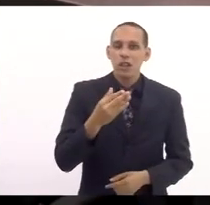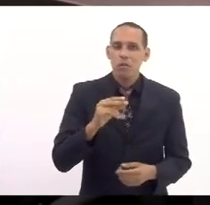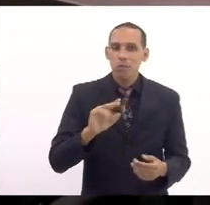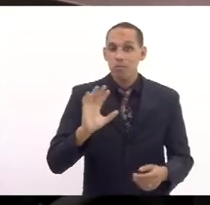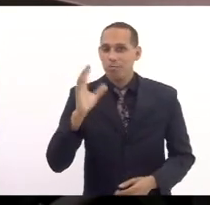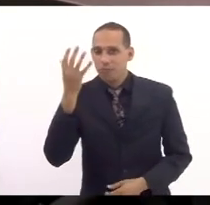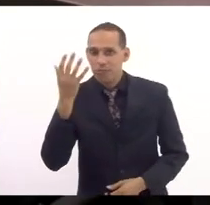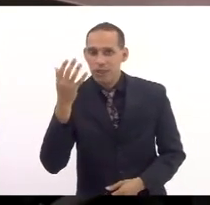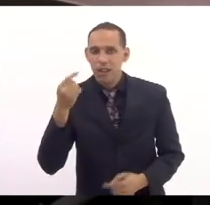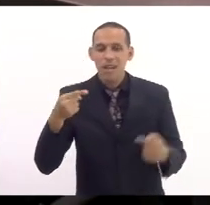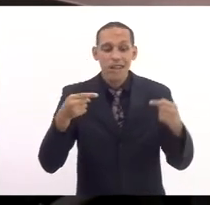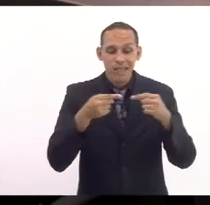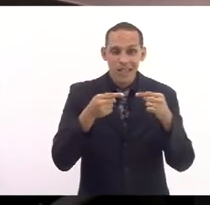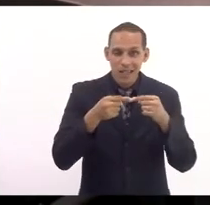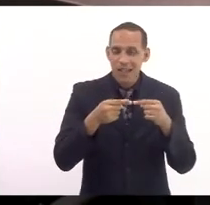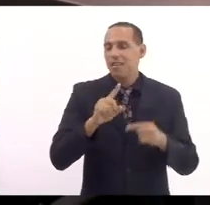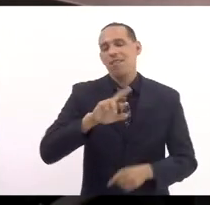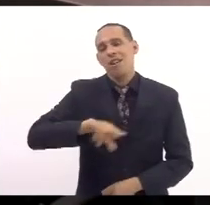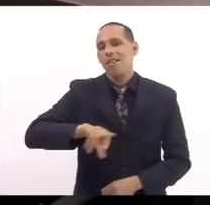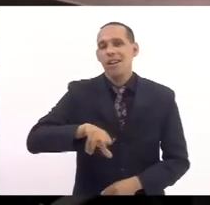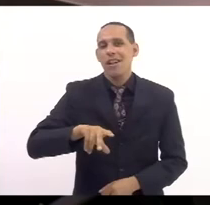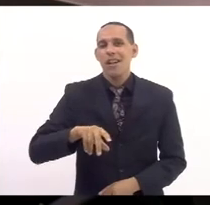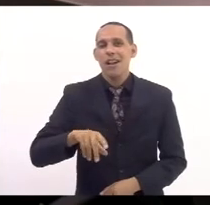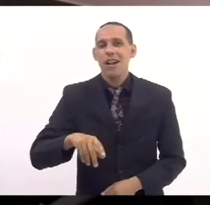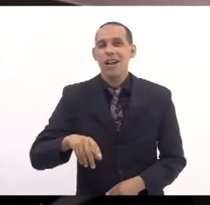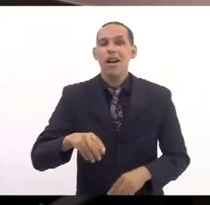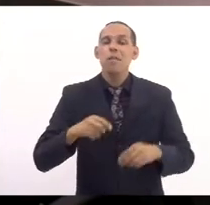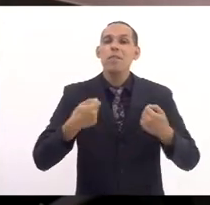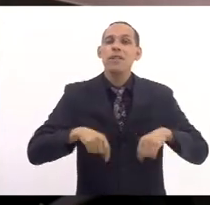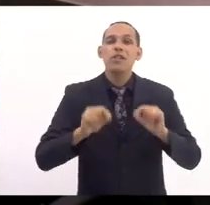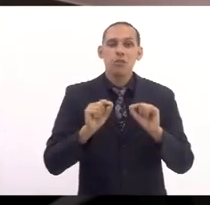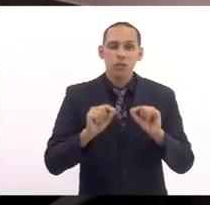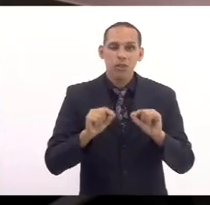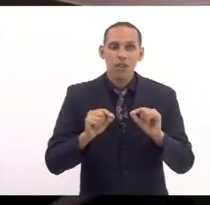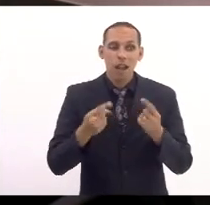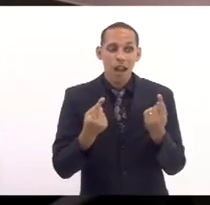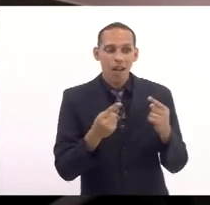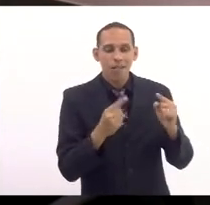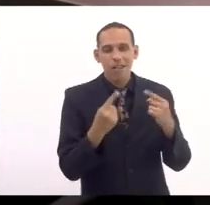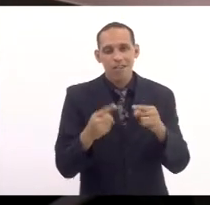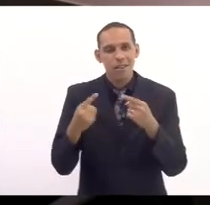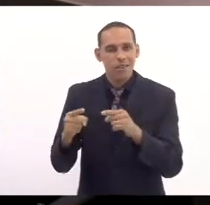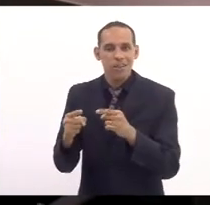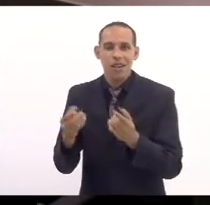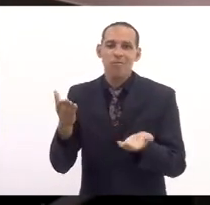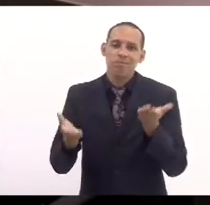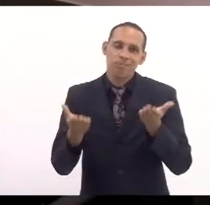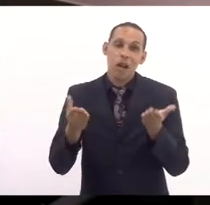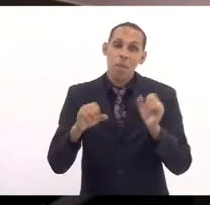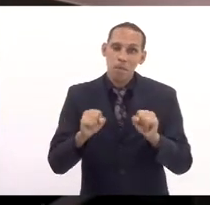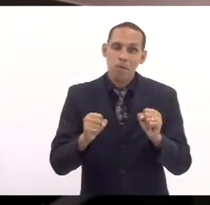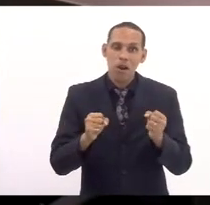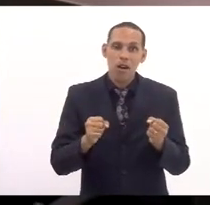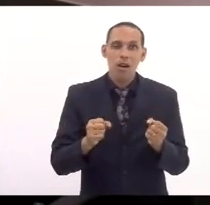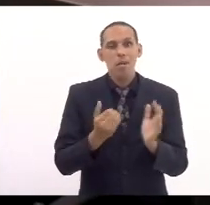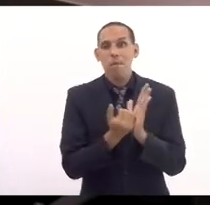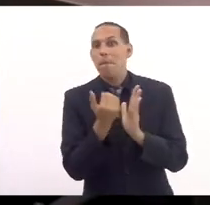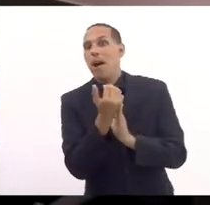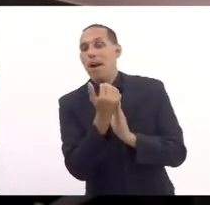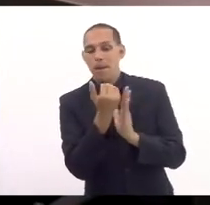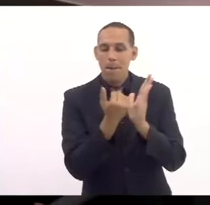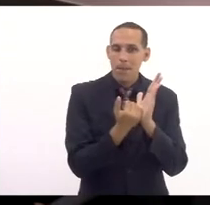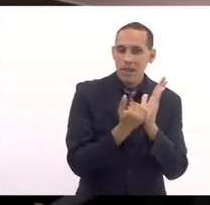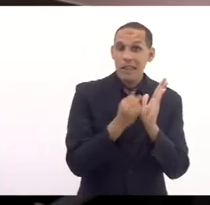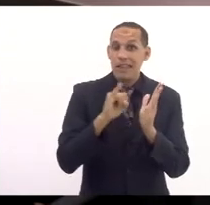direta. Vai sim da complexidade do que ela afeta, e isso pode ter uma escalada maior se a gente continuar dessa